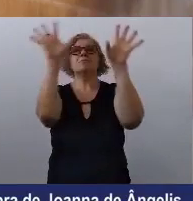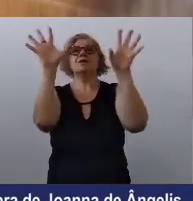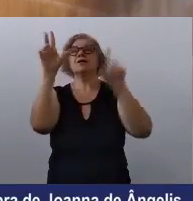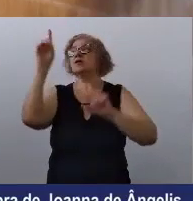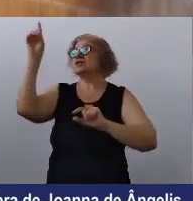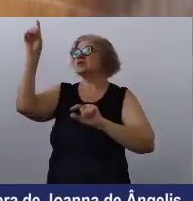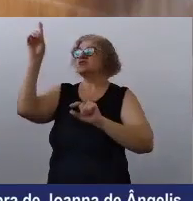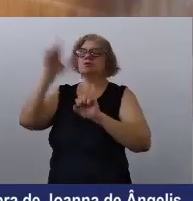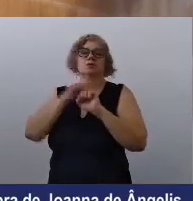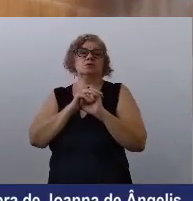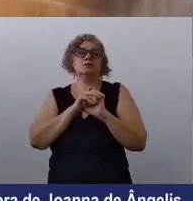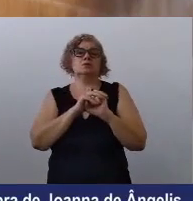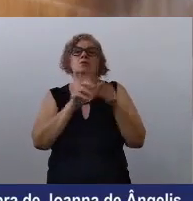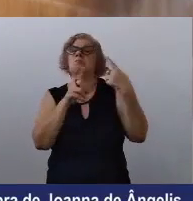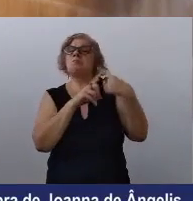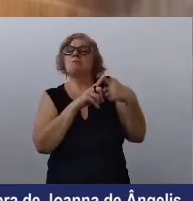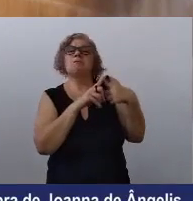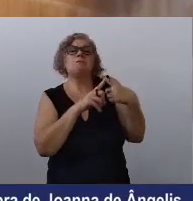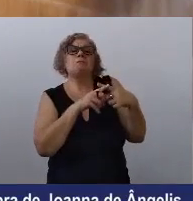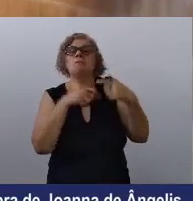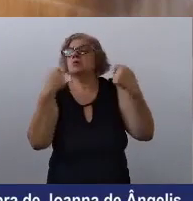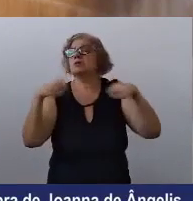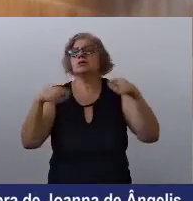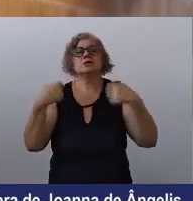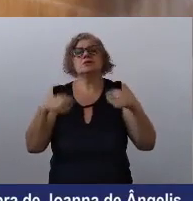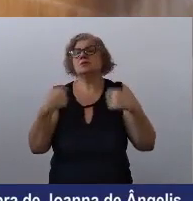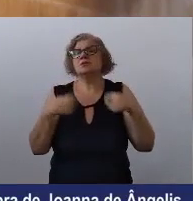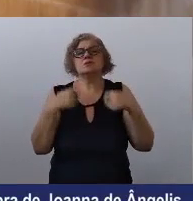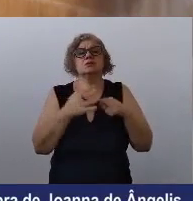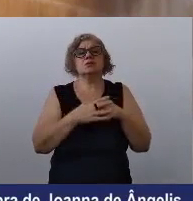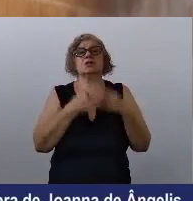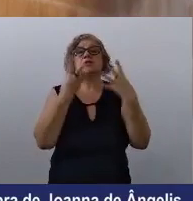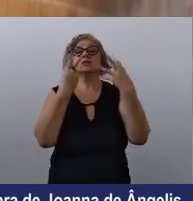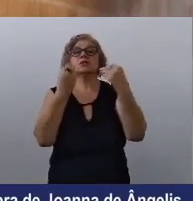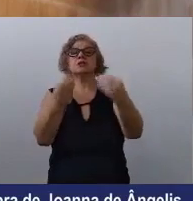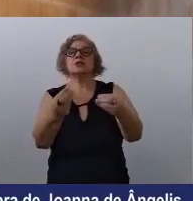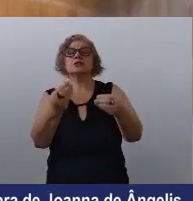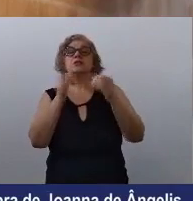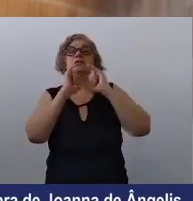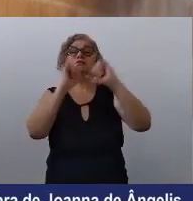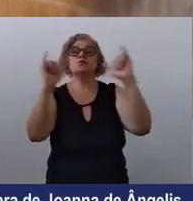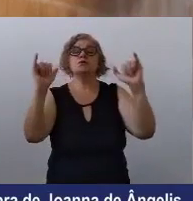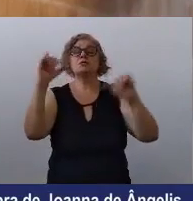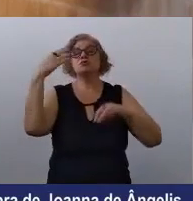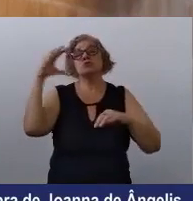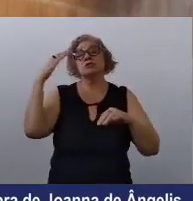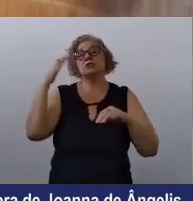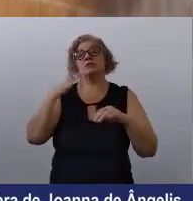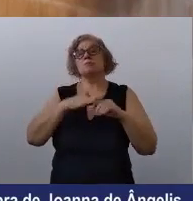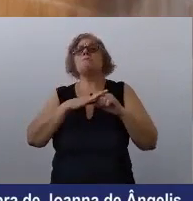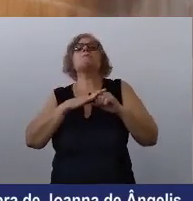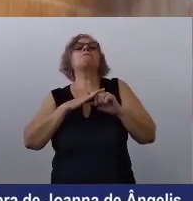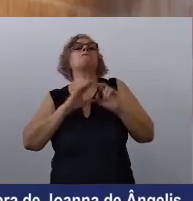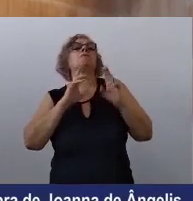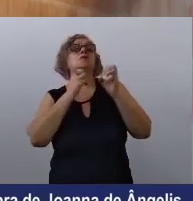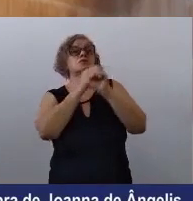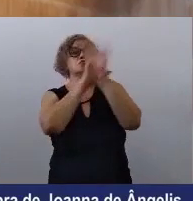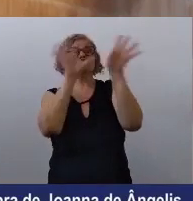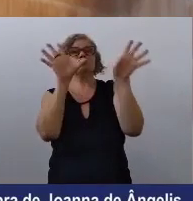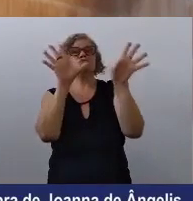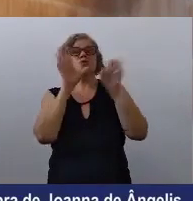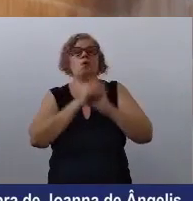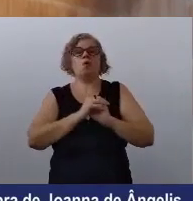Deus? Pois por que não serão capazes de tantas informações e ciências? Que revelação divina,